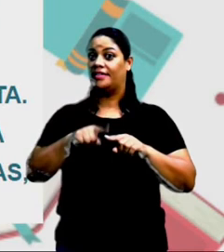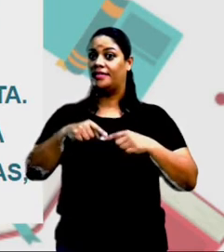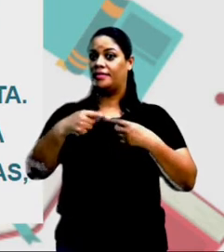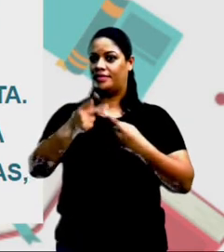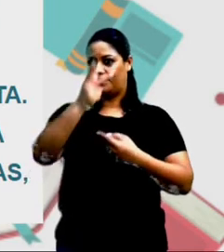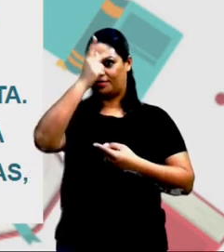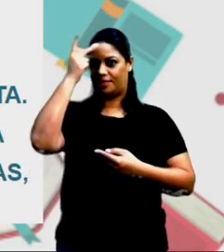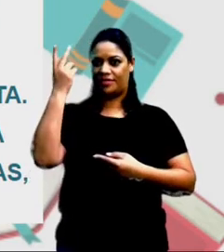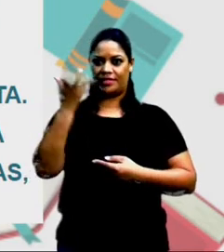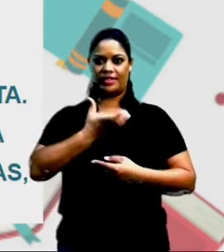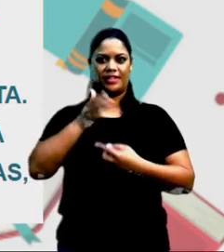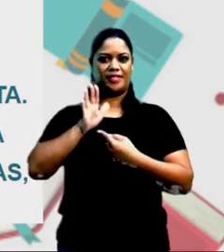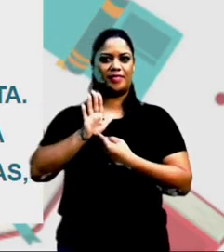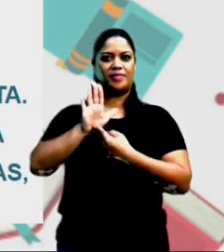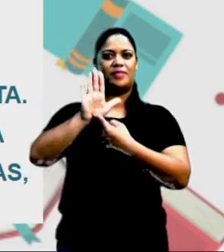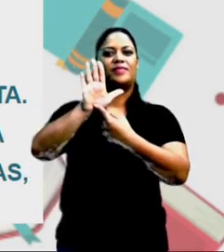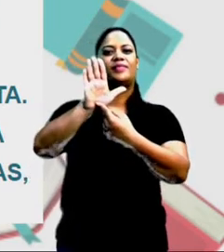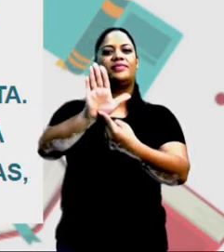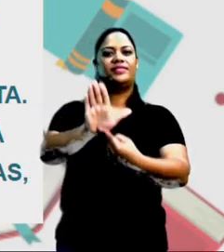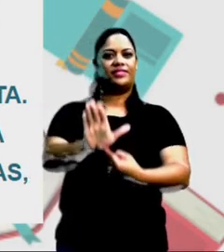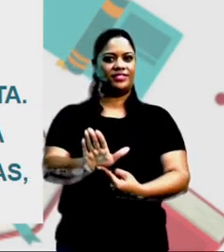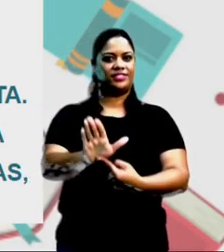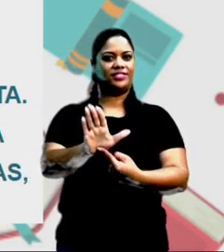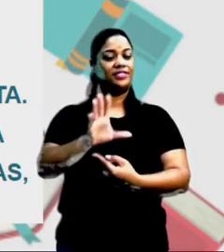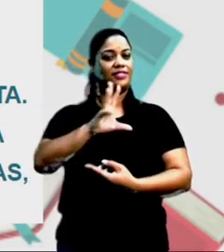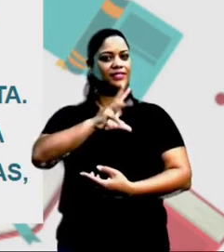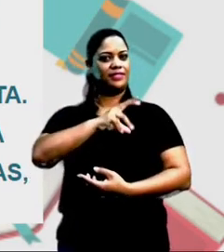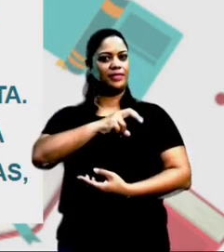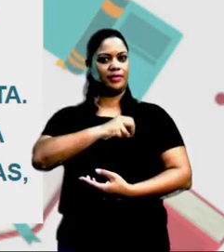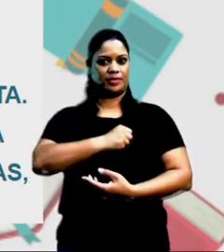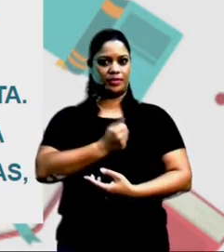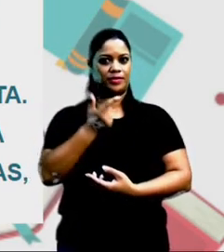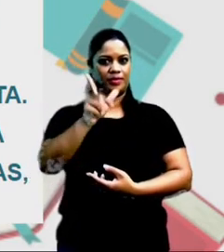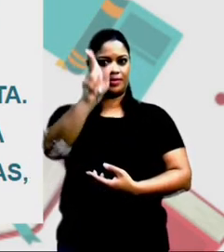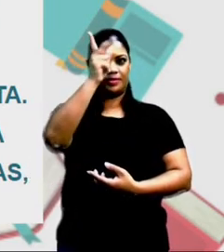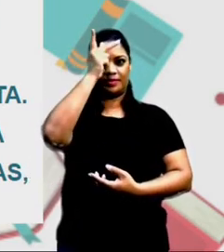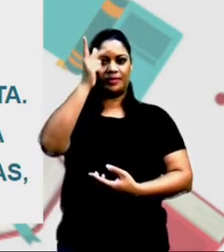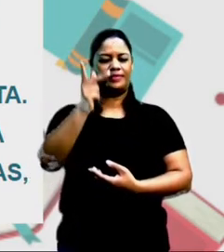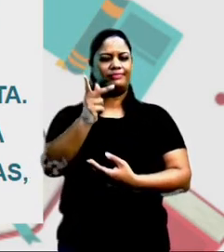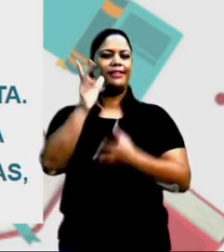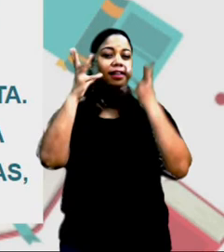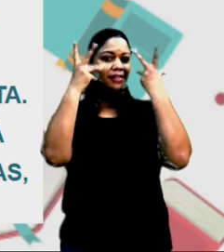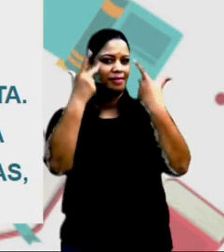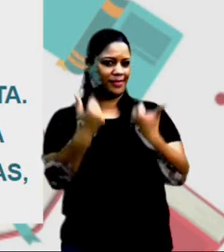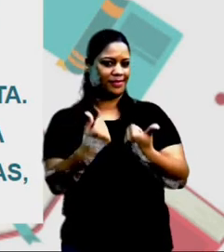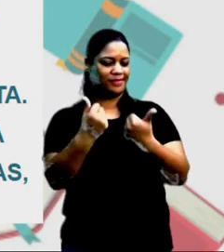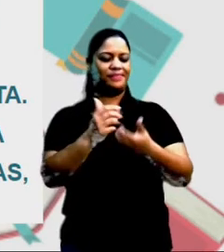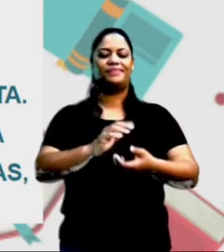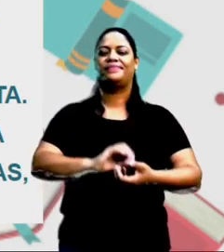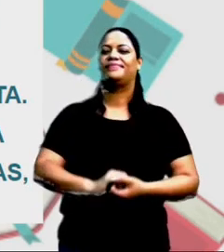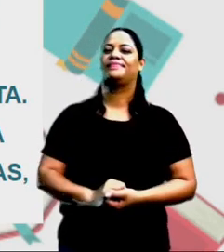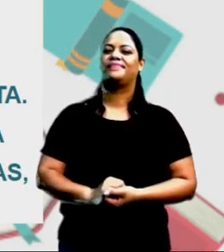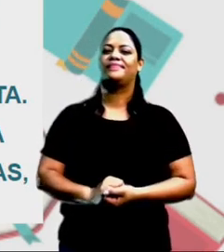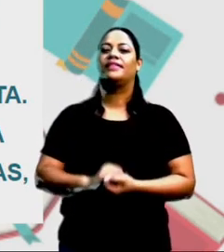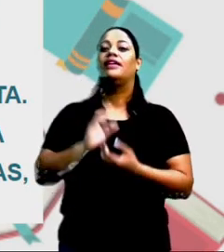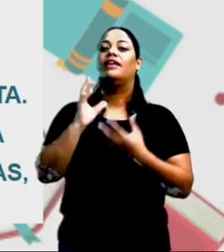pessoas querem demonstrar o seu amor por alguém. Então o